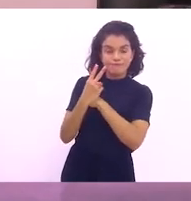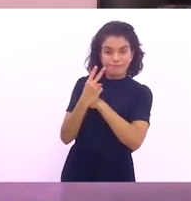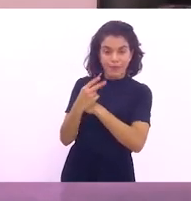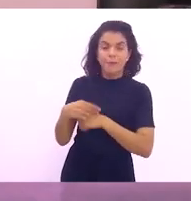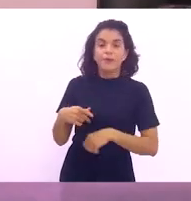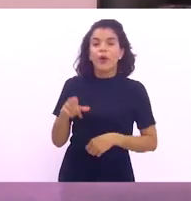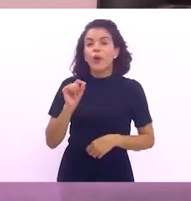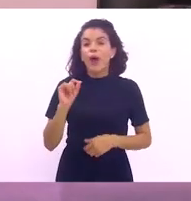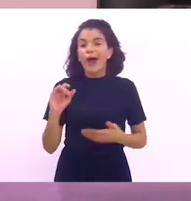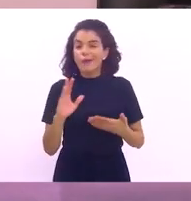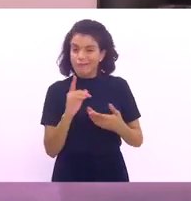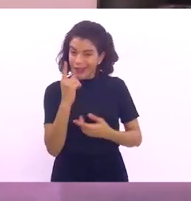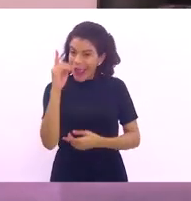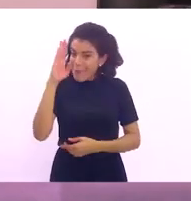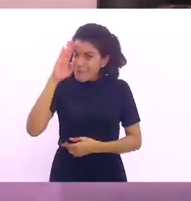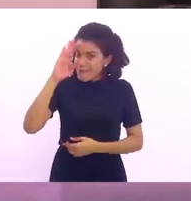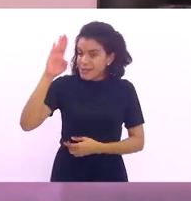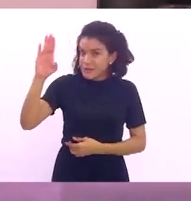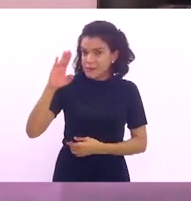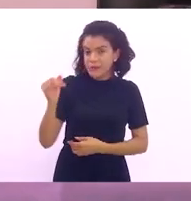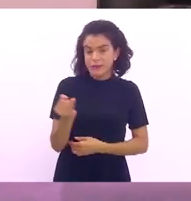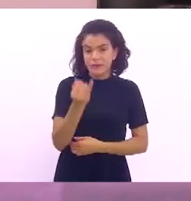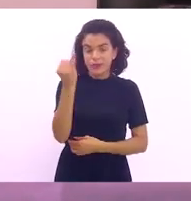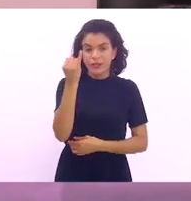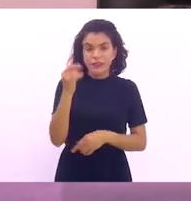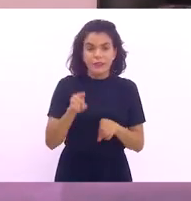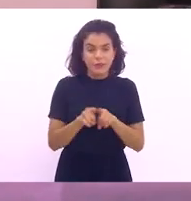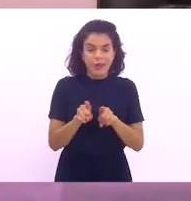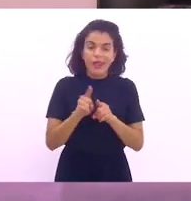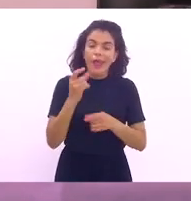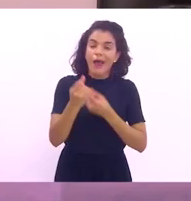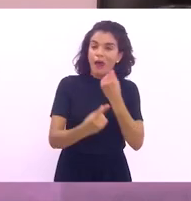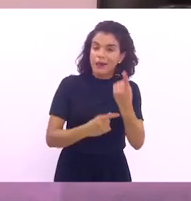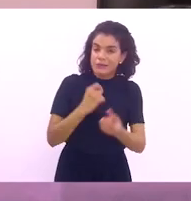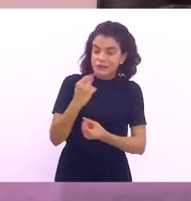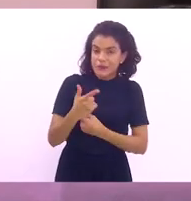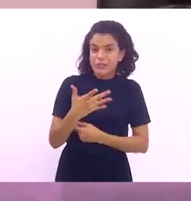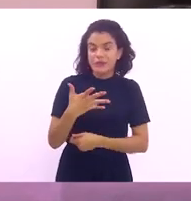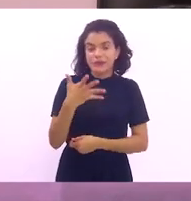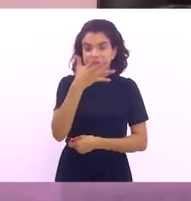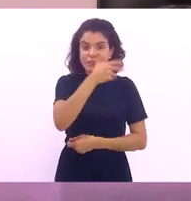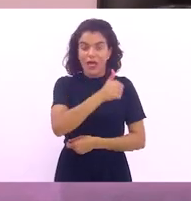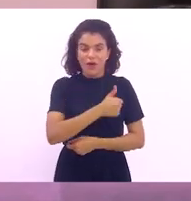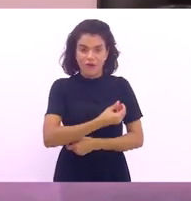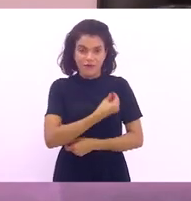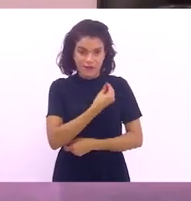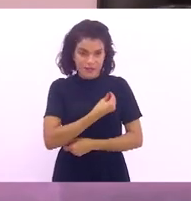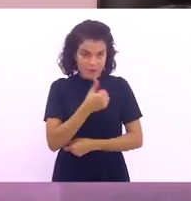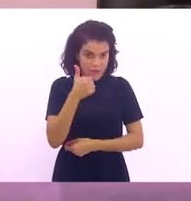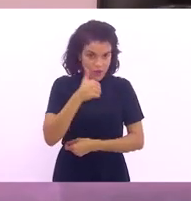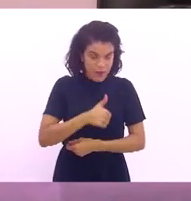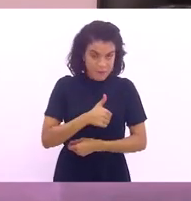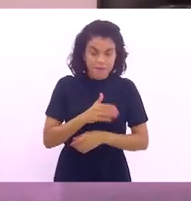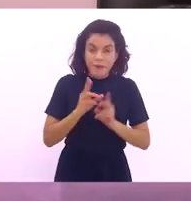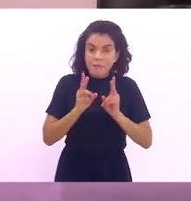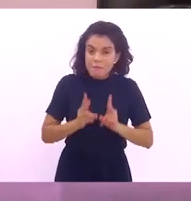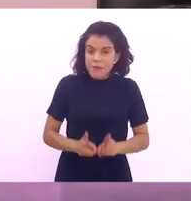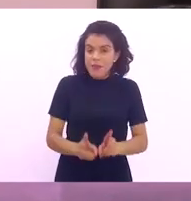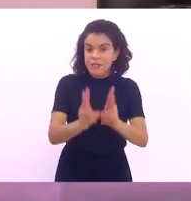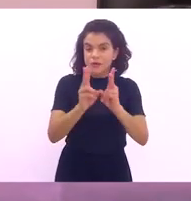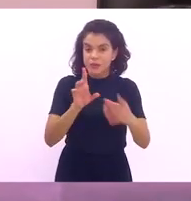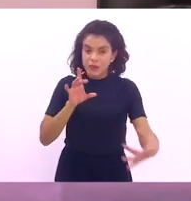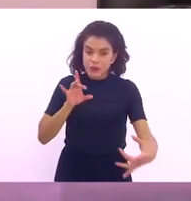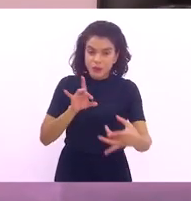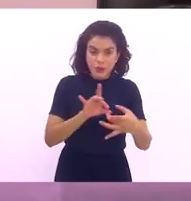algo que é tão fundamental e importante e que muitas vezes salva a vida das nossas mulheres mesmo nesse contexto